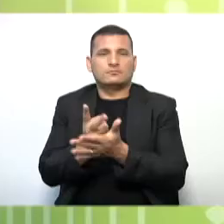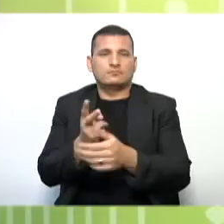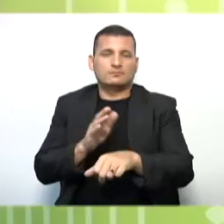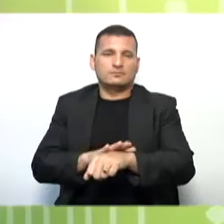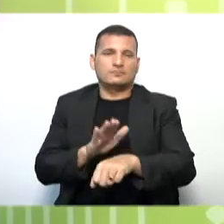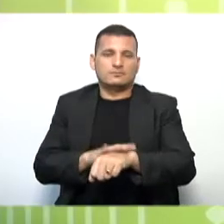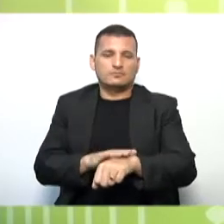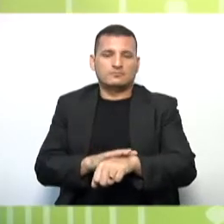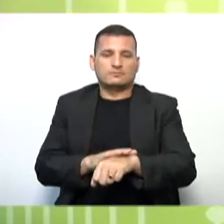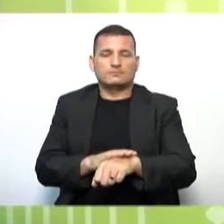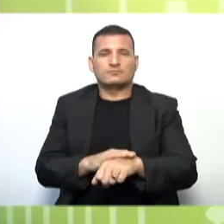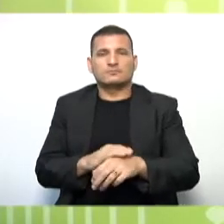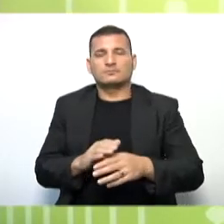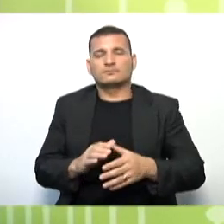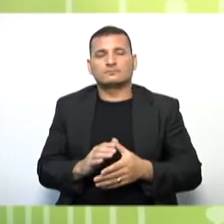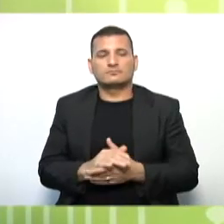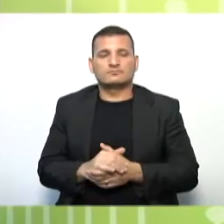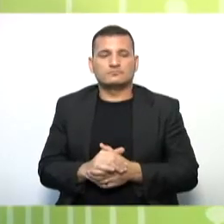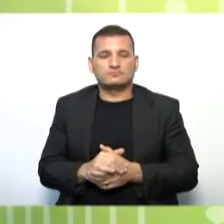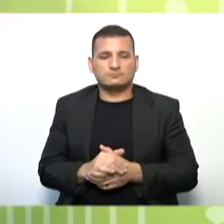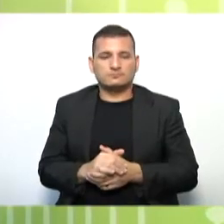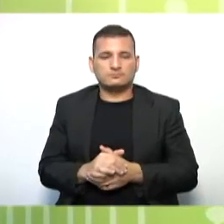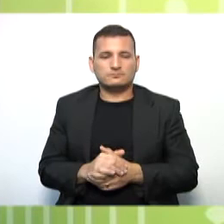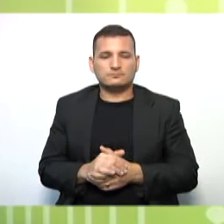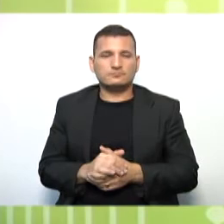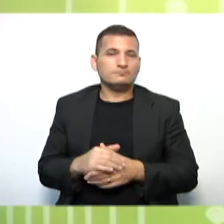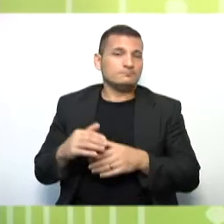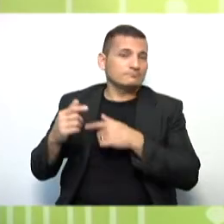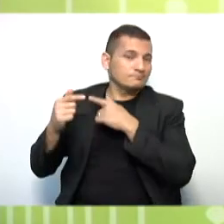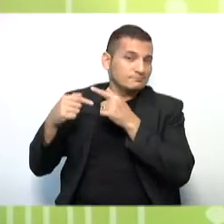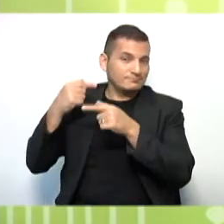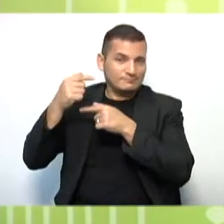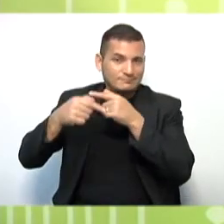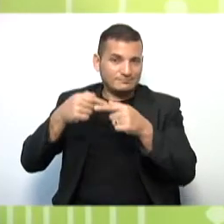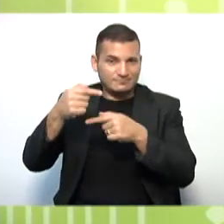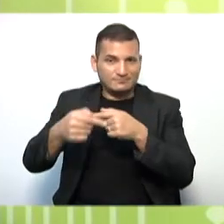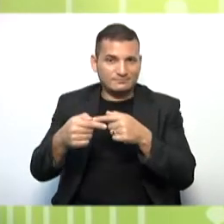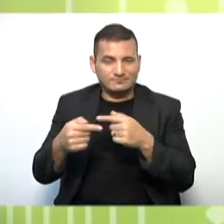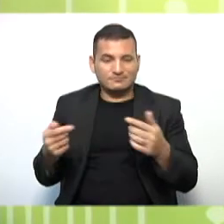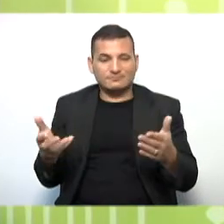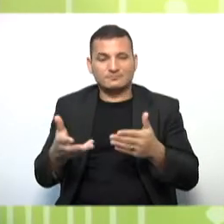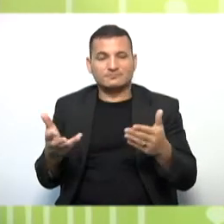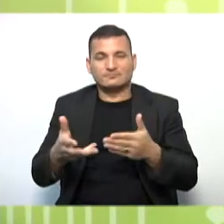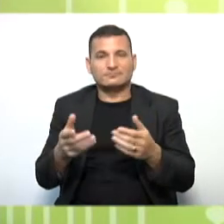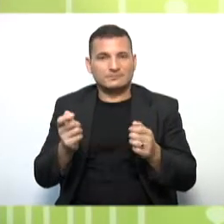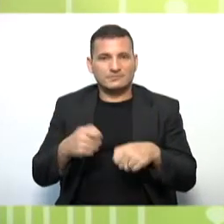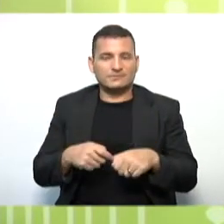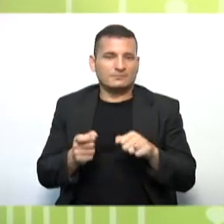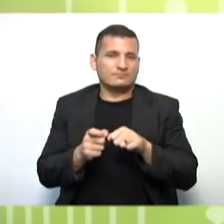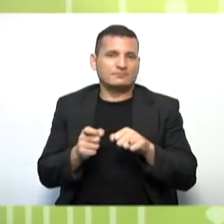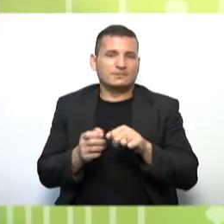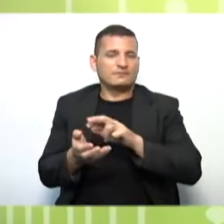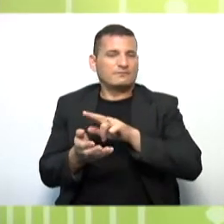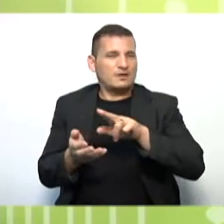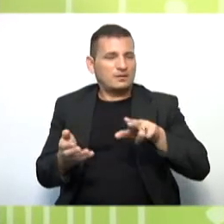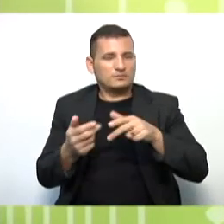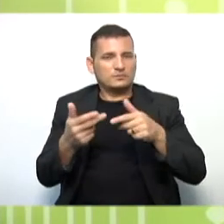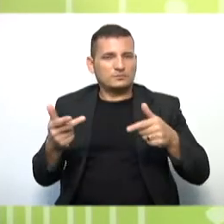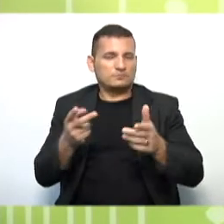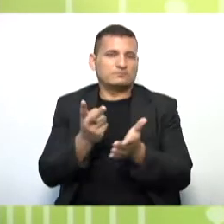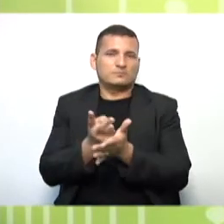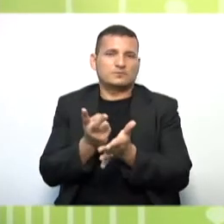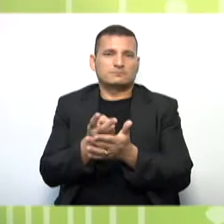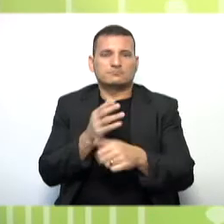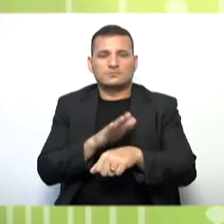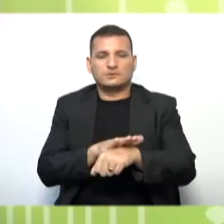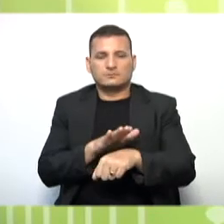Então, essa geração nossa, bom, me coloco nela, né? De fazer várias coisas ao mesmo tempo. Então,